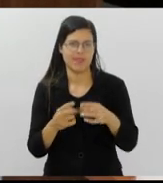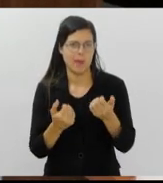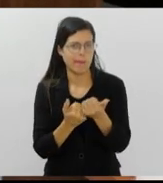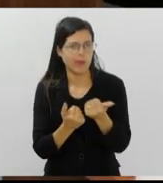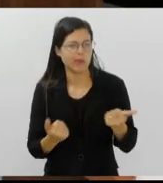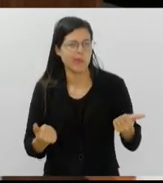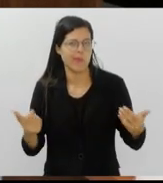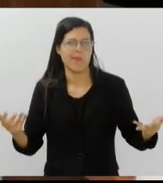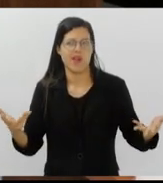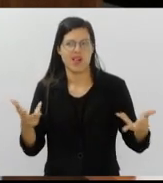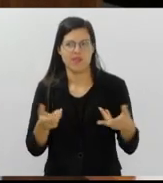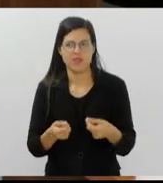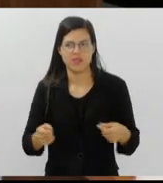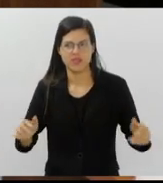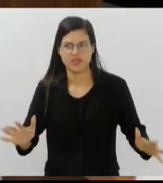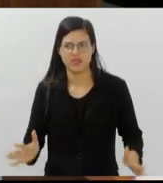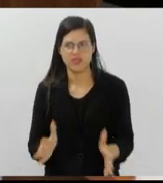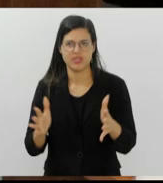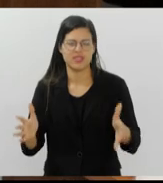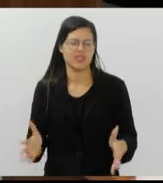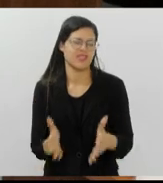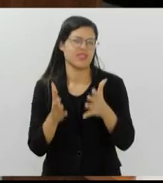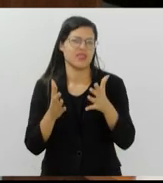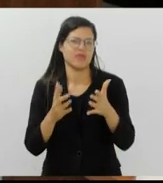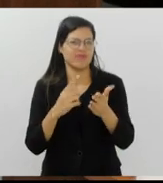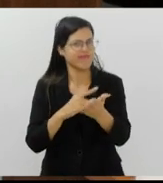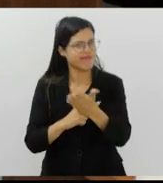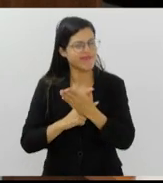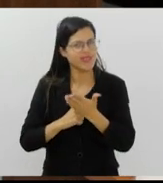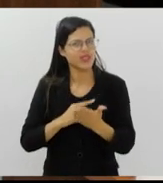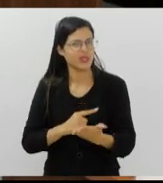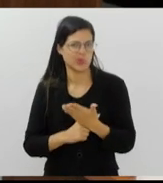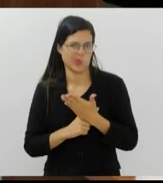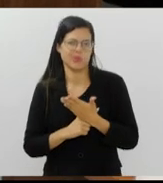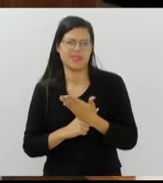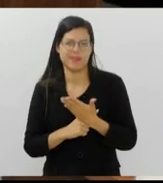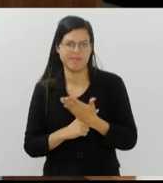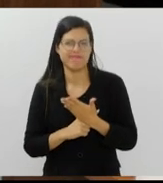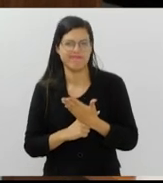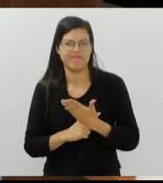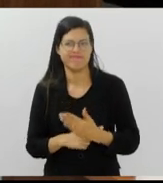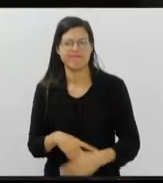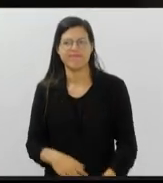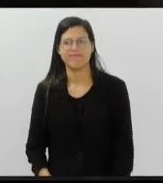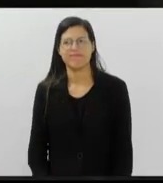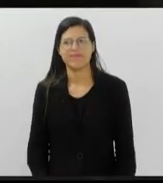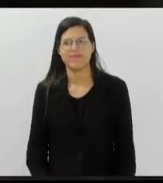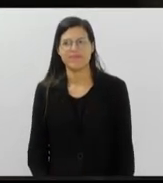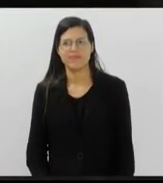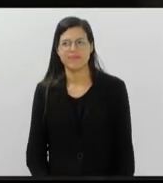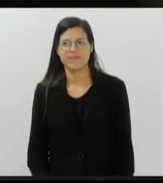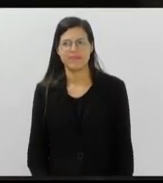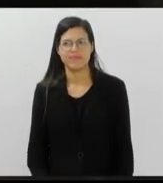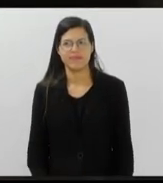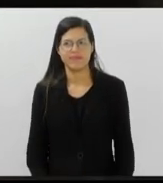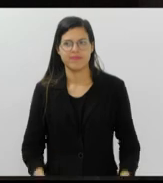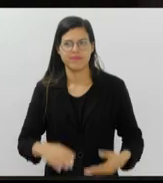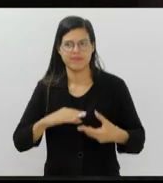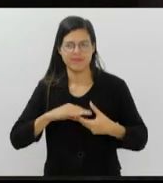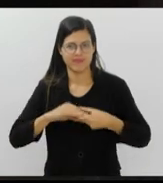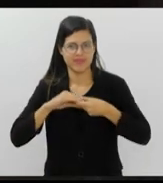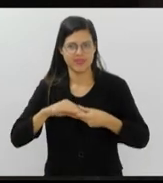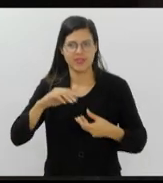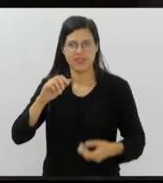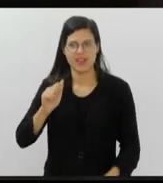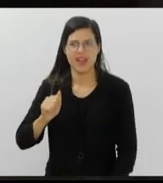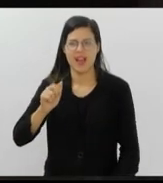nos incentivam, que nos ajudam, que nos dão a mão. E eu queria saudar o Arnon